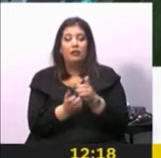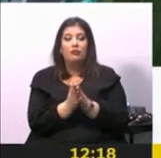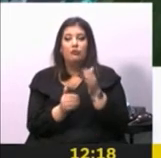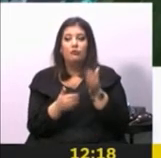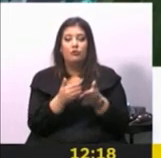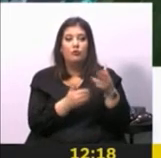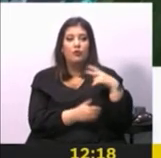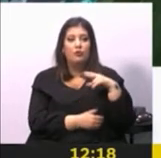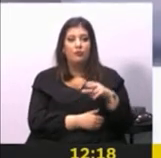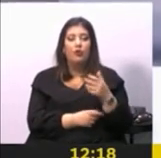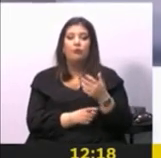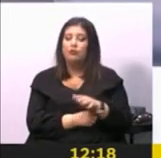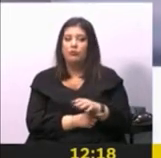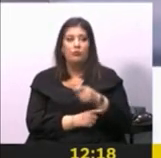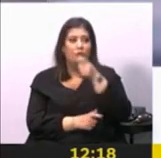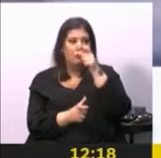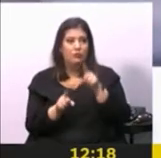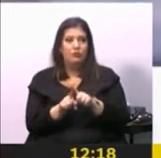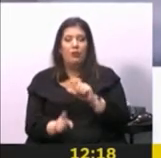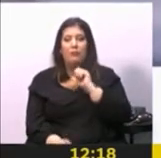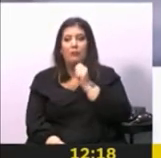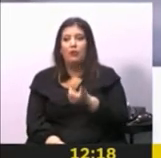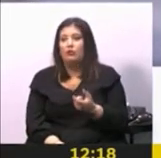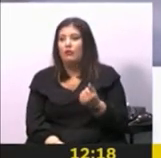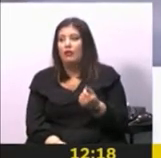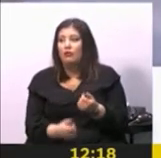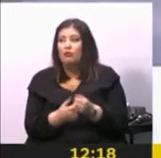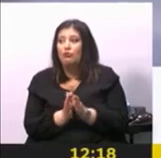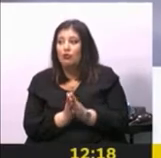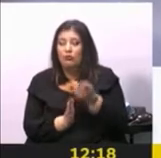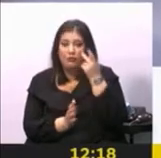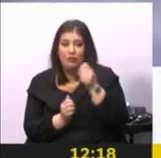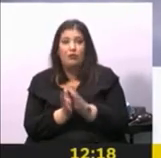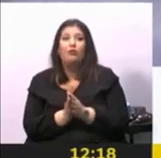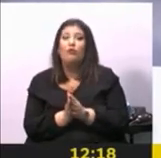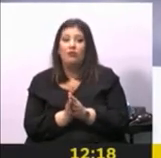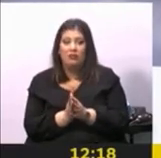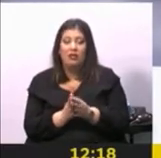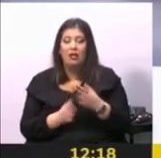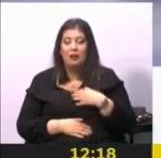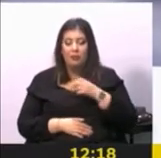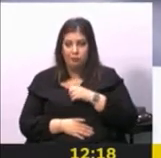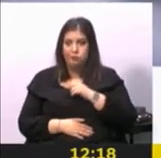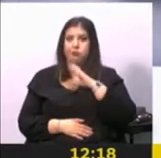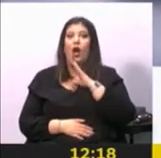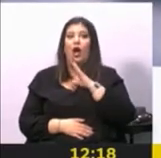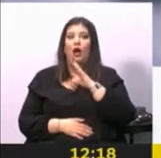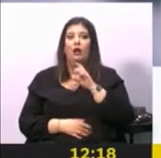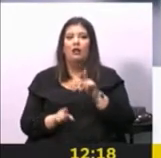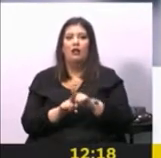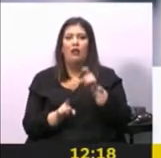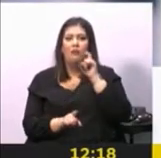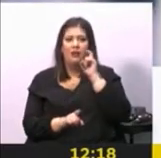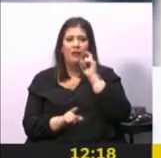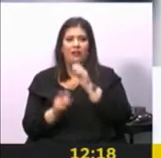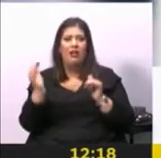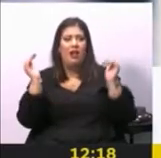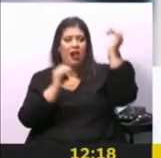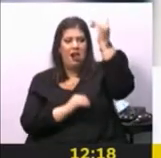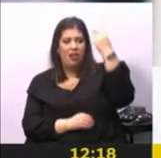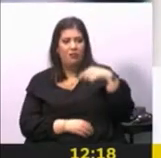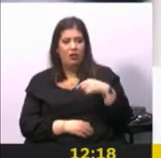Portugal, nomeadamente pessoas terem perdido as poupanças de uma vida, e a mim espanta-me como é que uma garantia soberana que